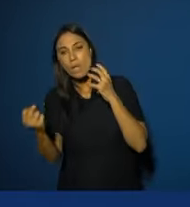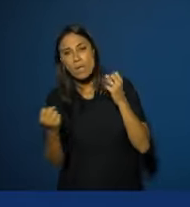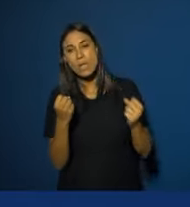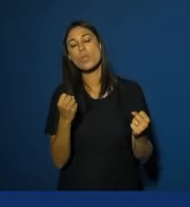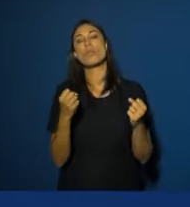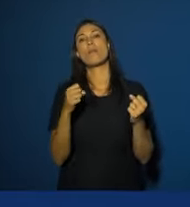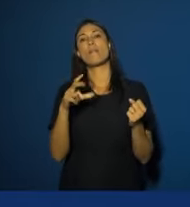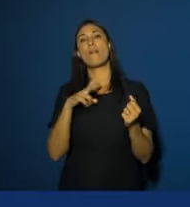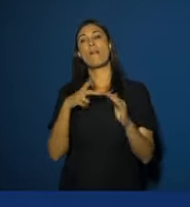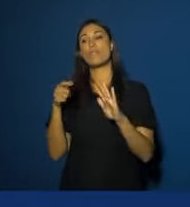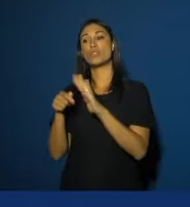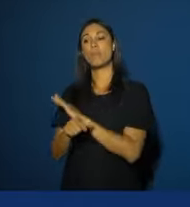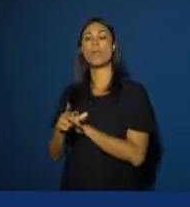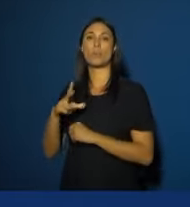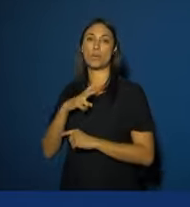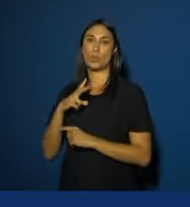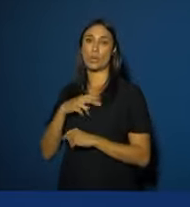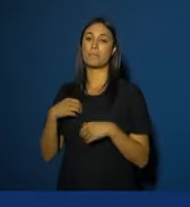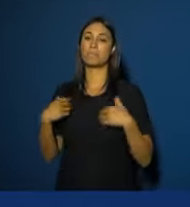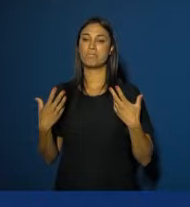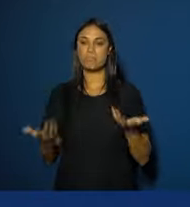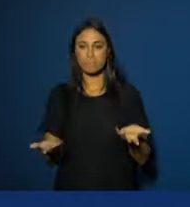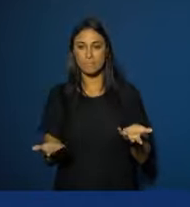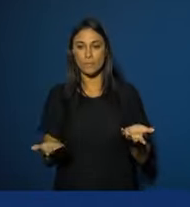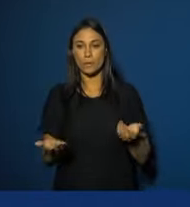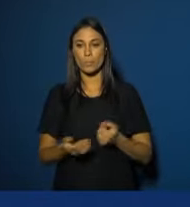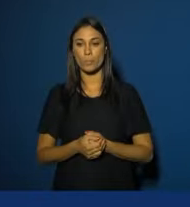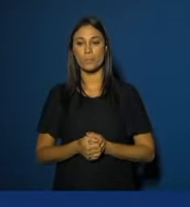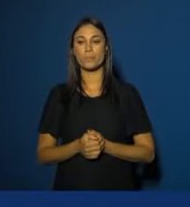investimentos privados. E aí eu queria despertar